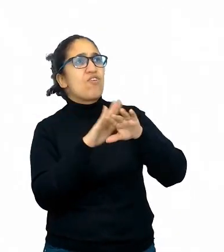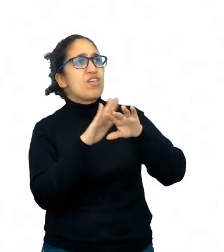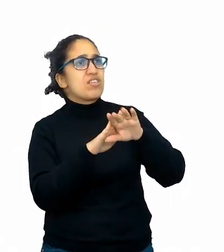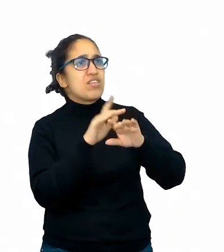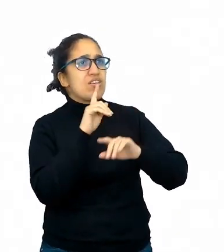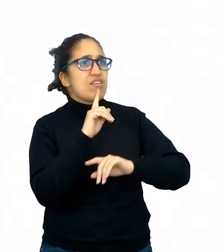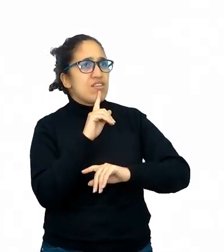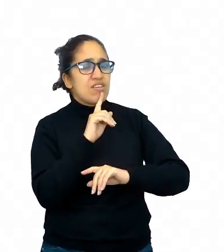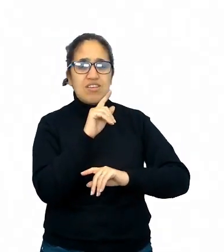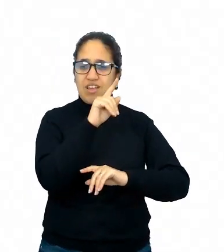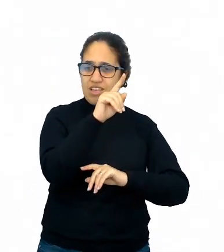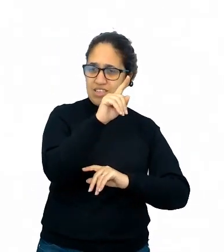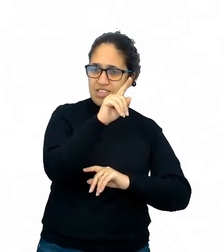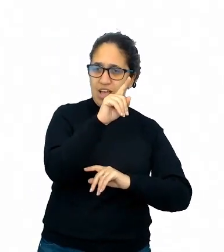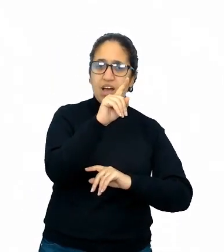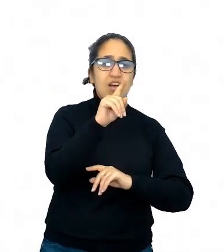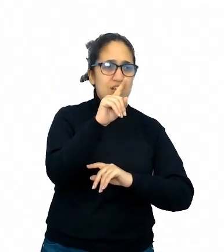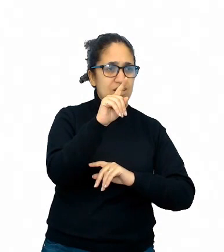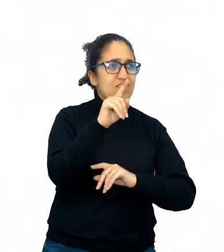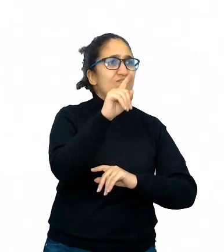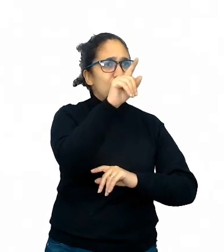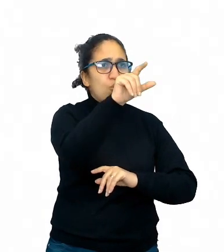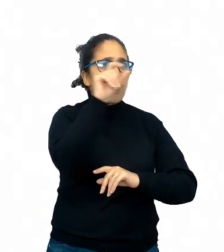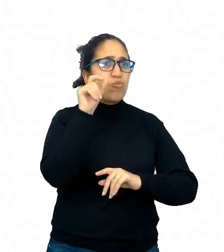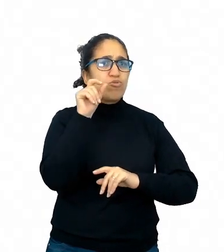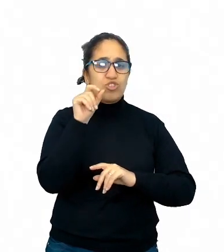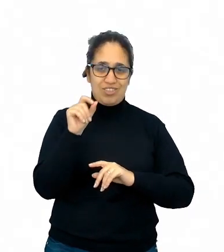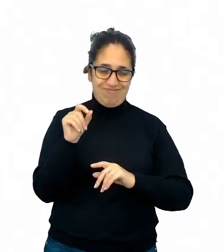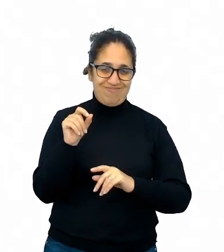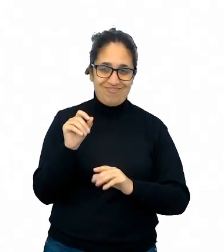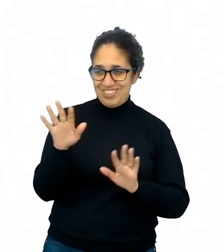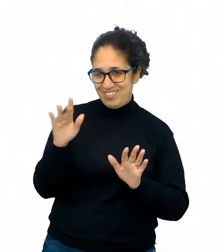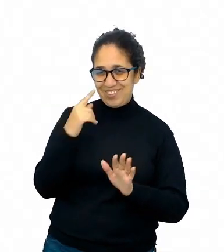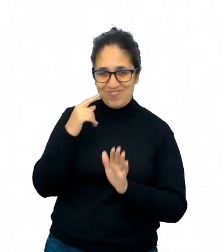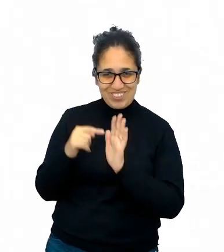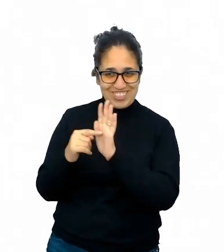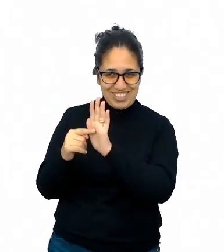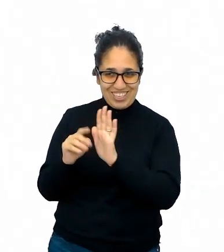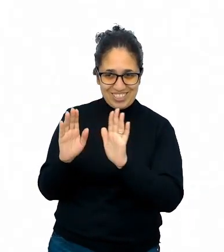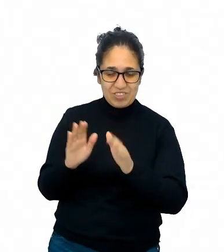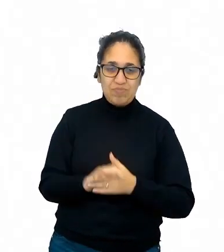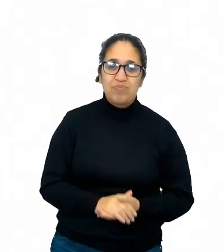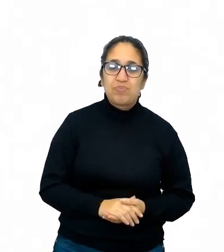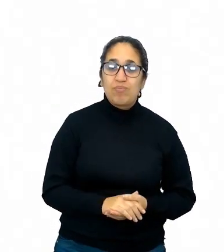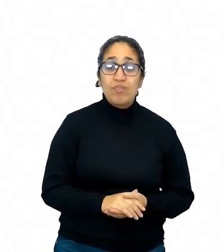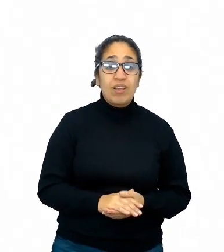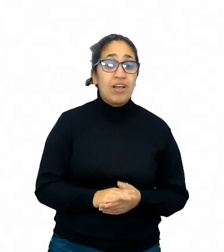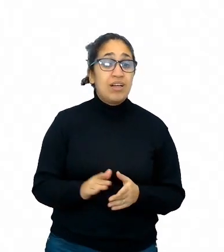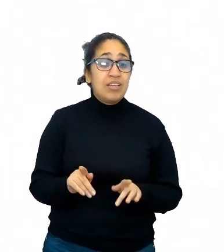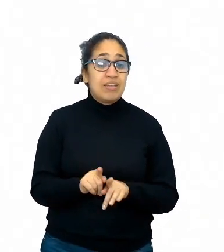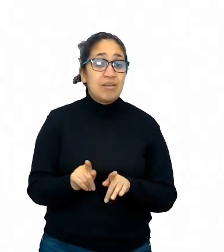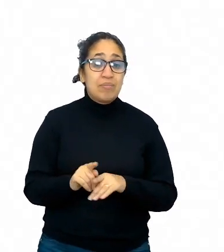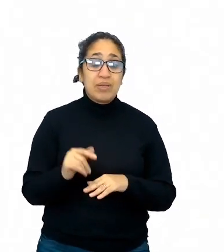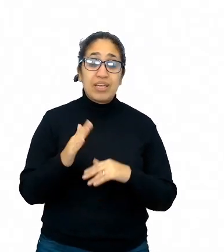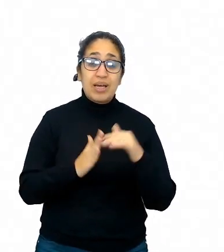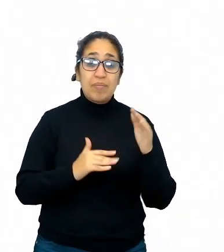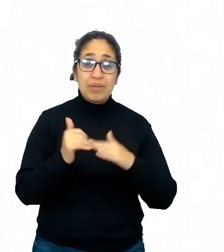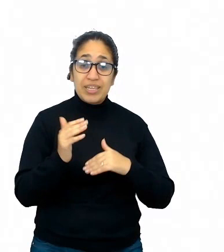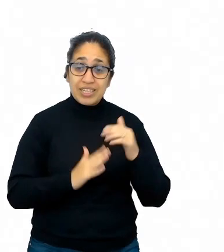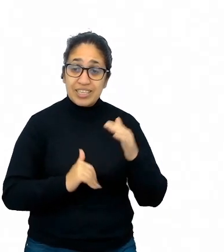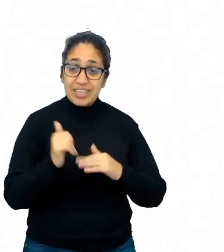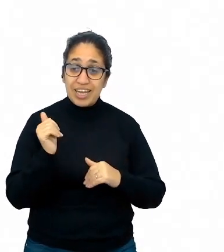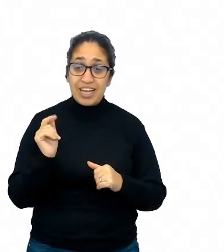fazer essa parte aqui de puxar, eu vou mostrar para vocês, tá? E a gente tem a habilidade que